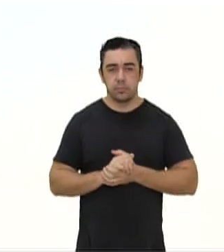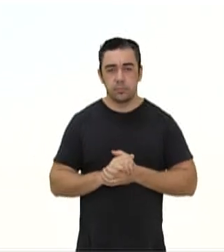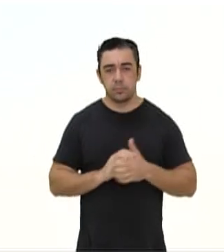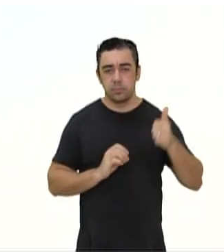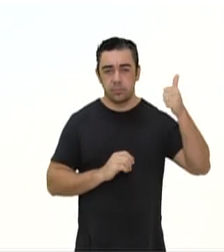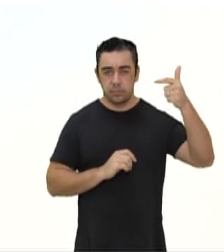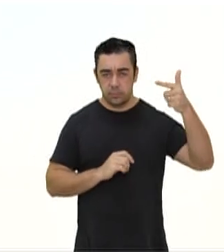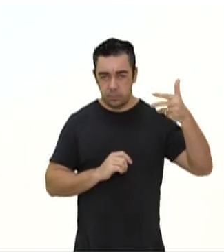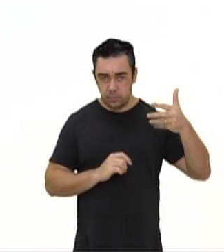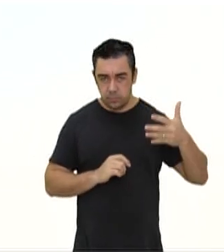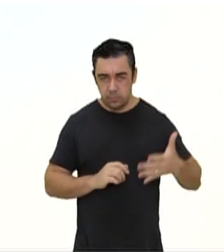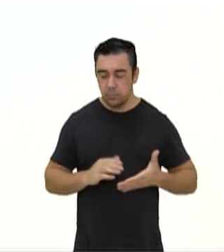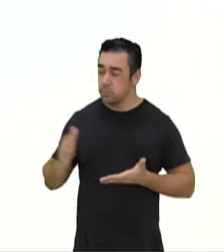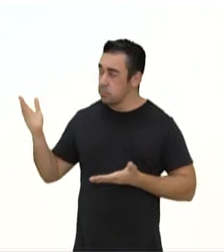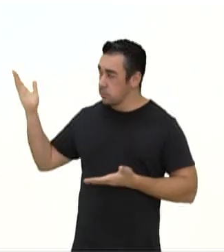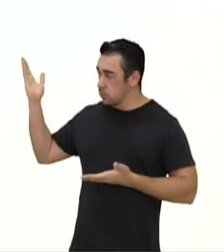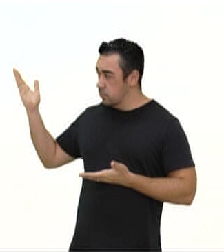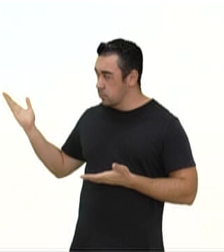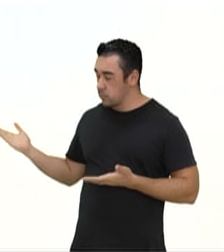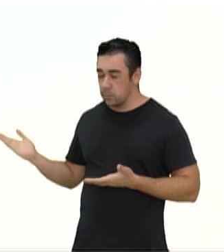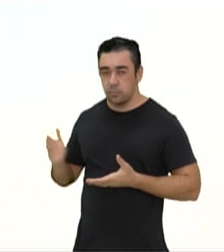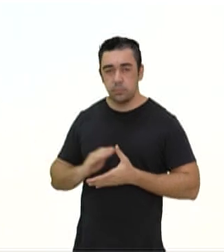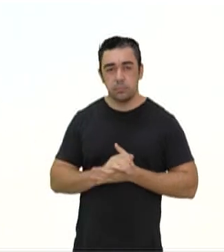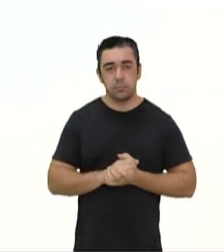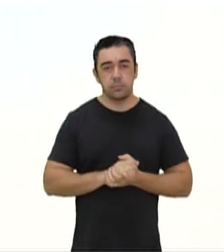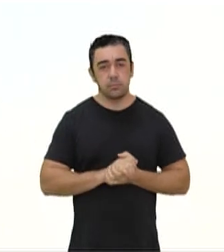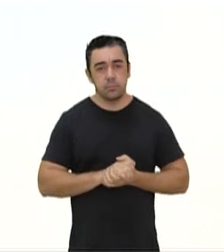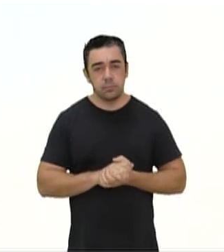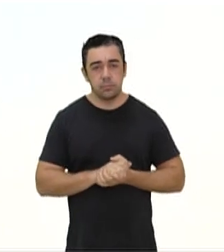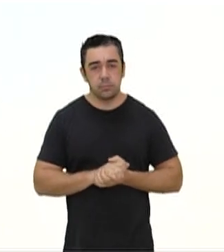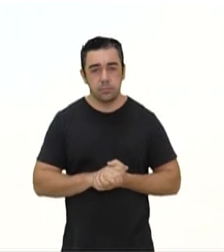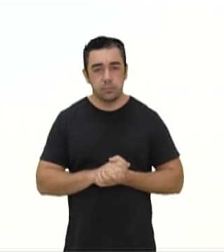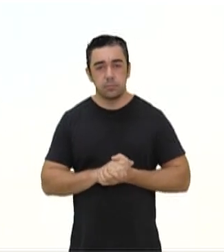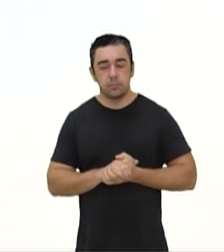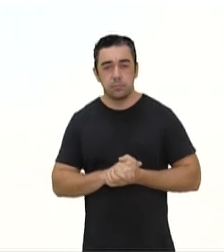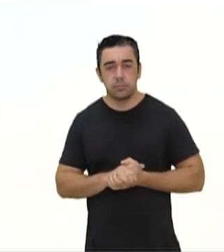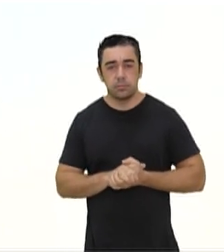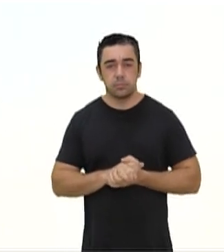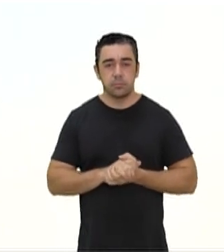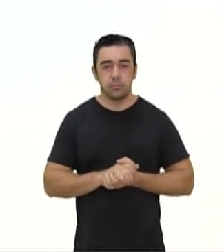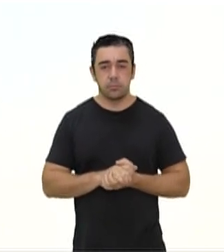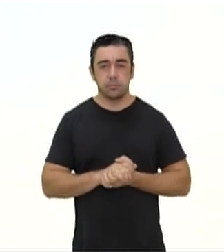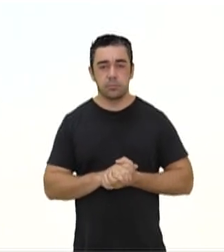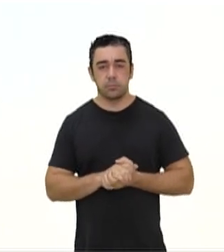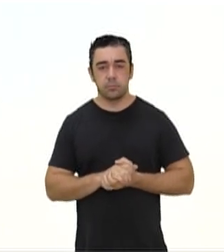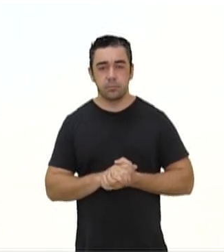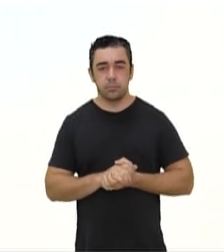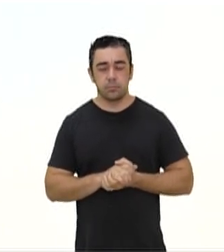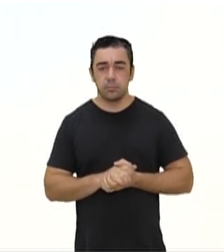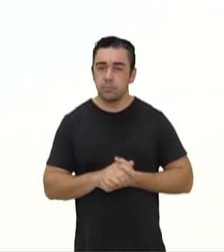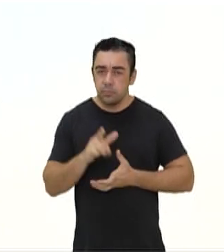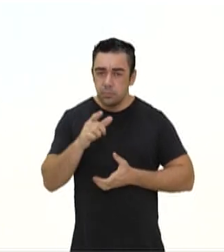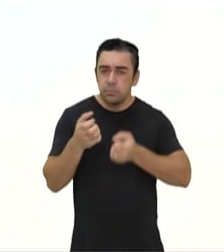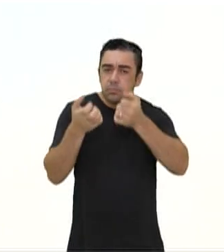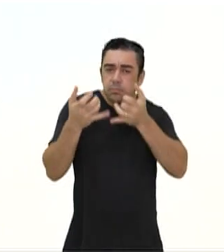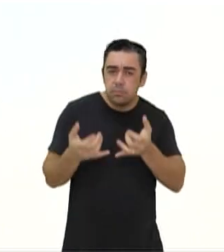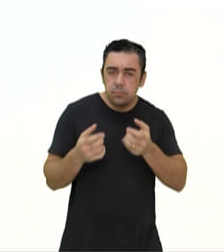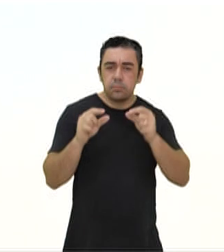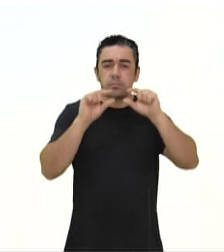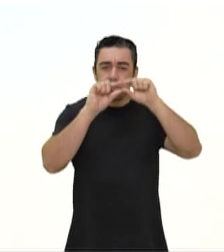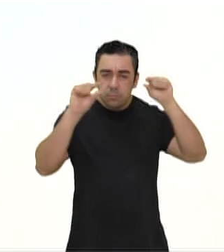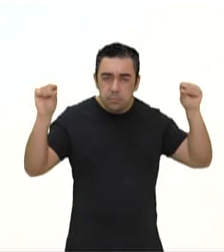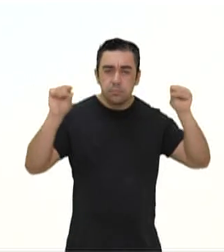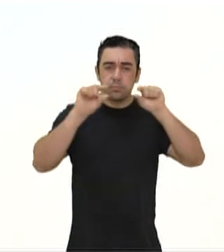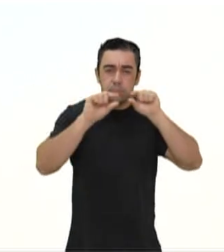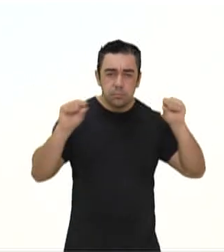linguagem. Antítese, metáfora, comparação, hipérbole, prosopopeia. Para